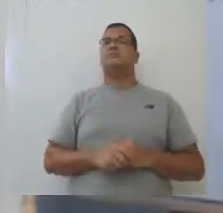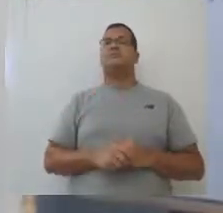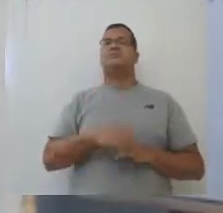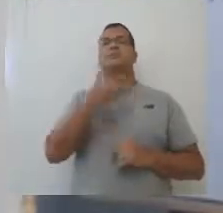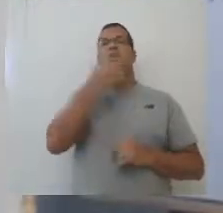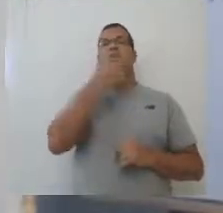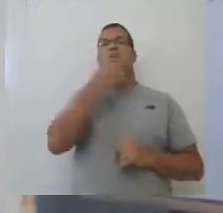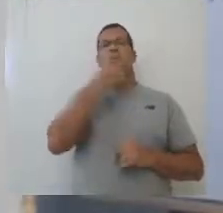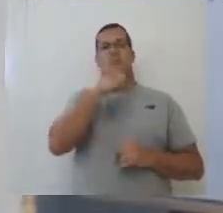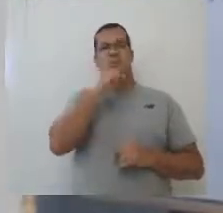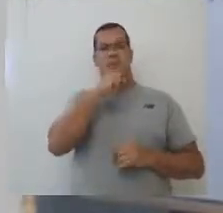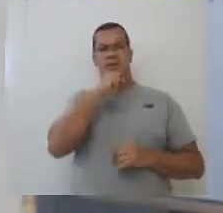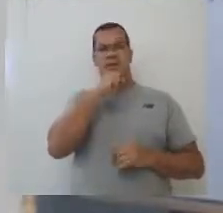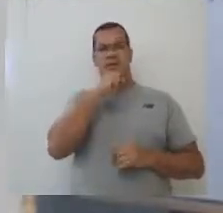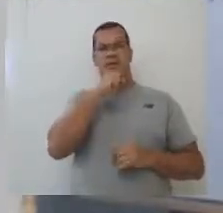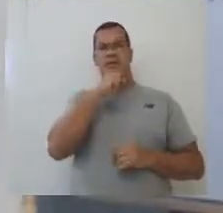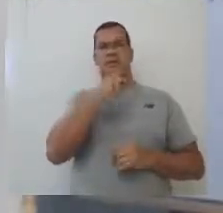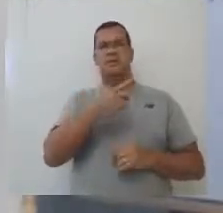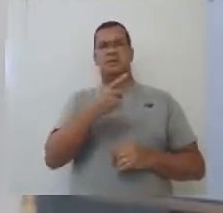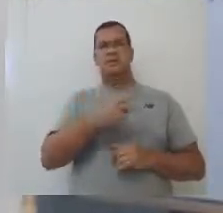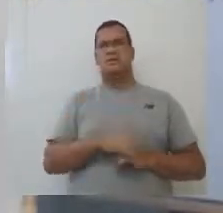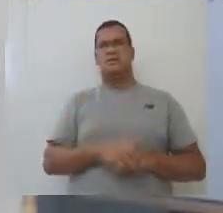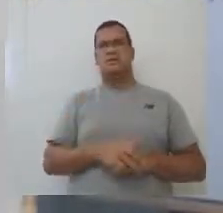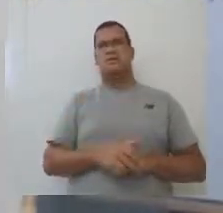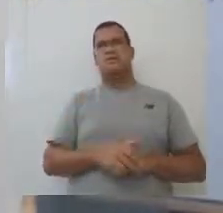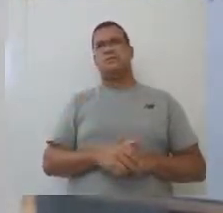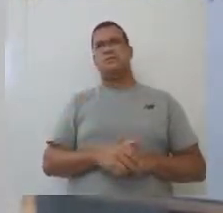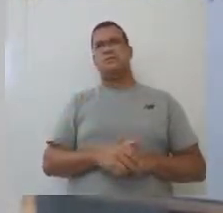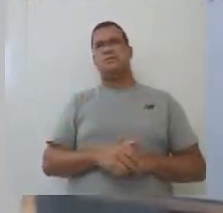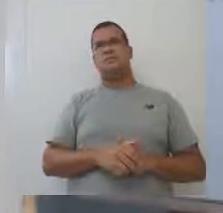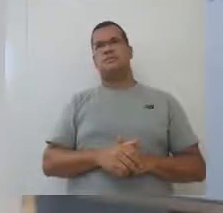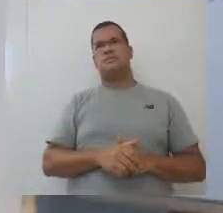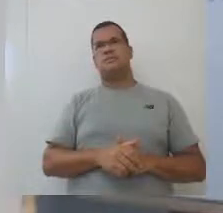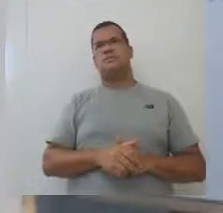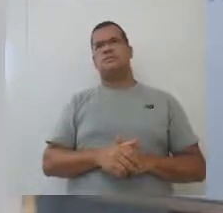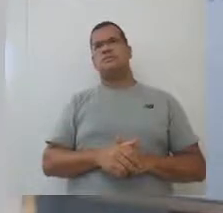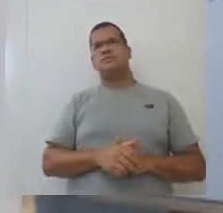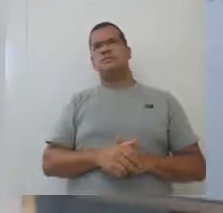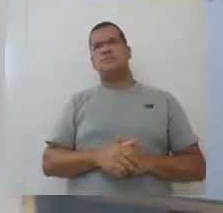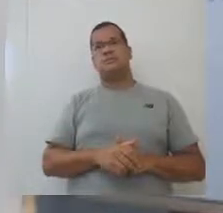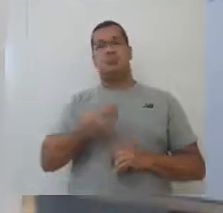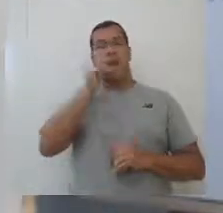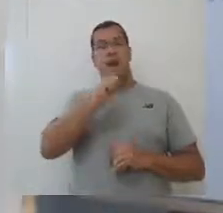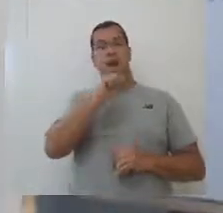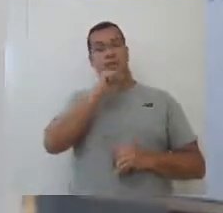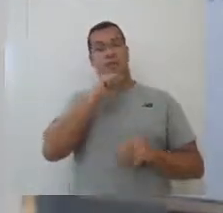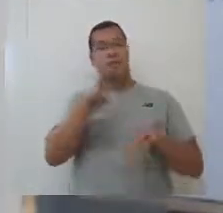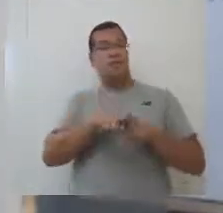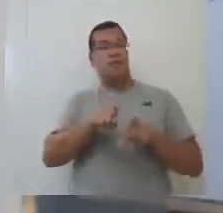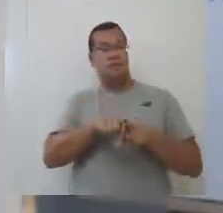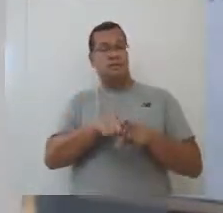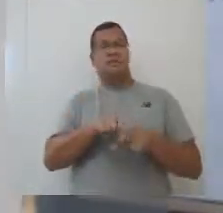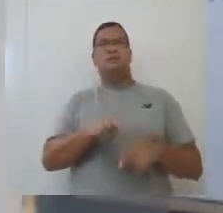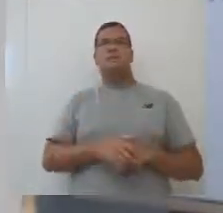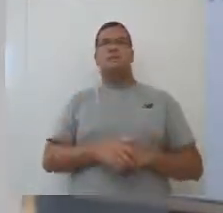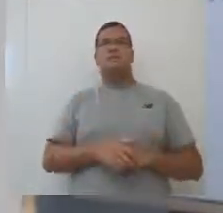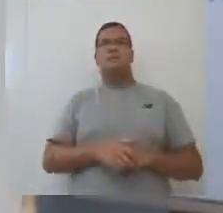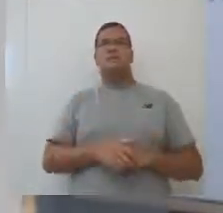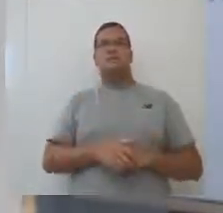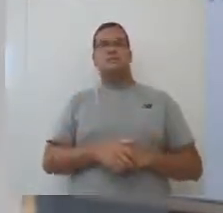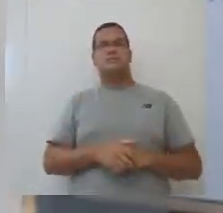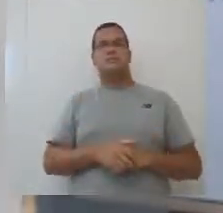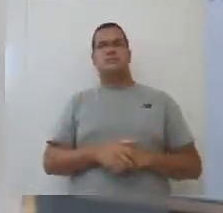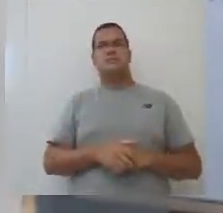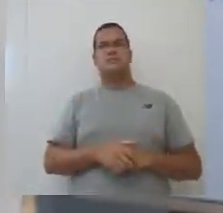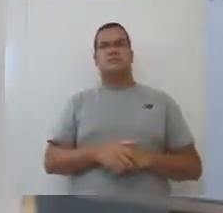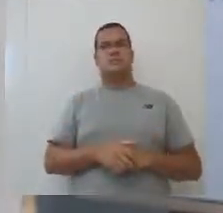do casal é híbrido, azão, azinho. A mãe do casal é híbrida, azão, azinho,